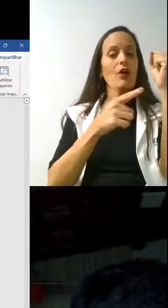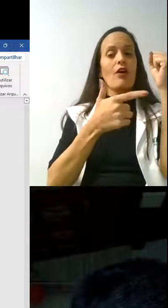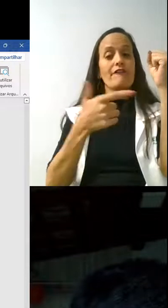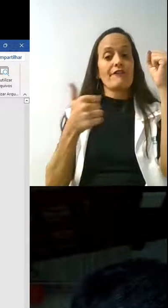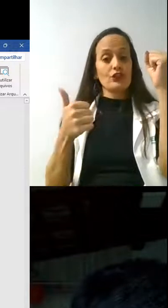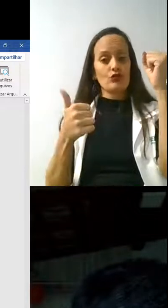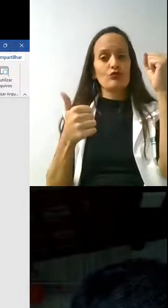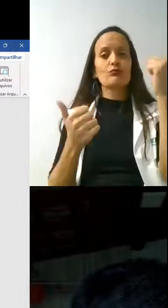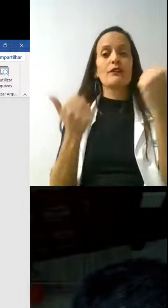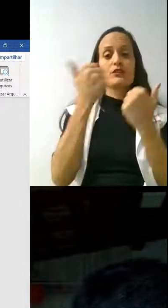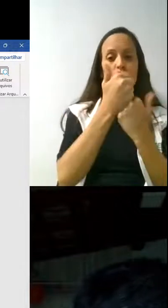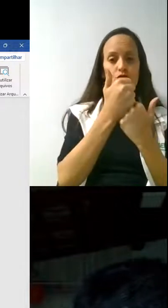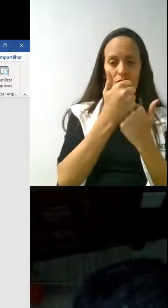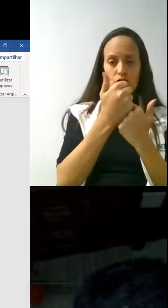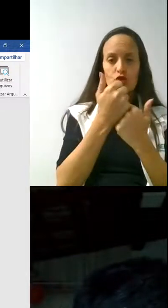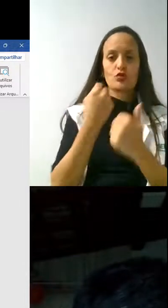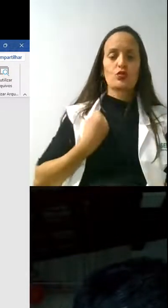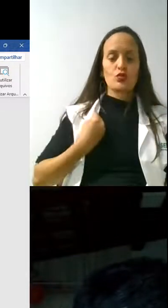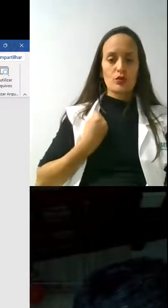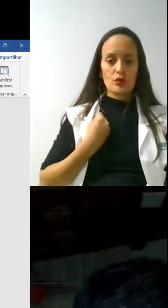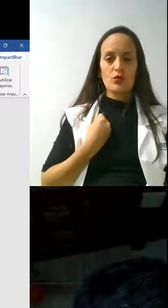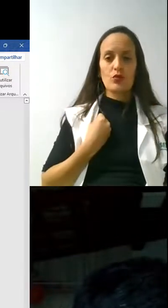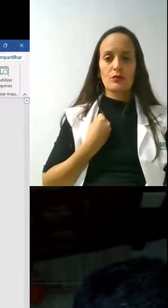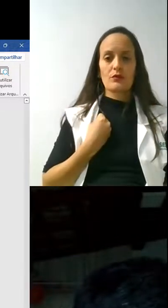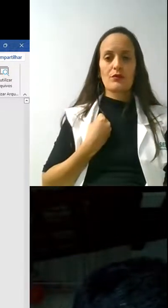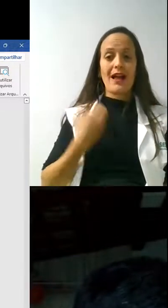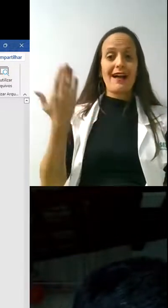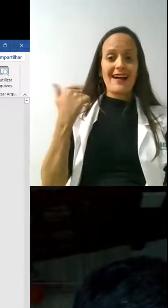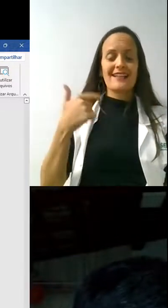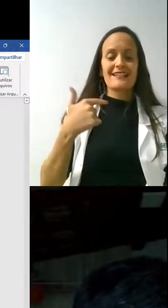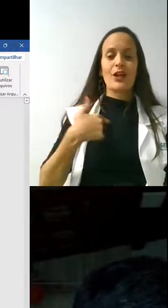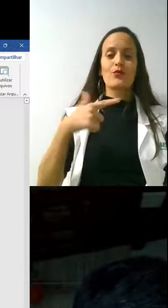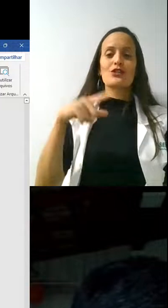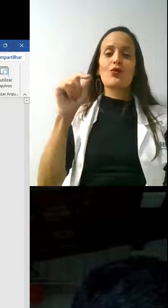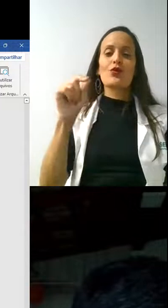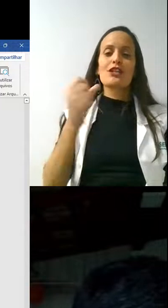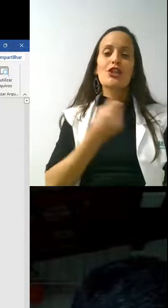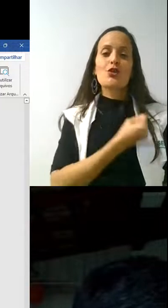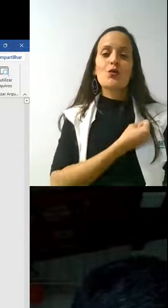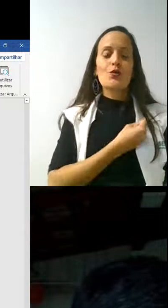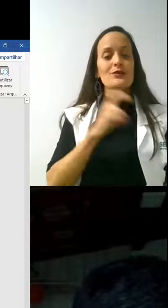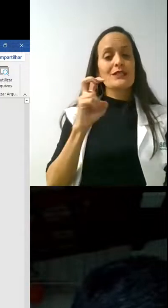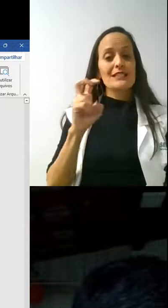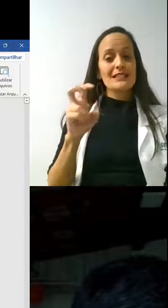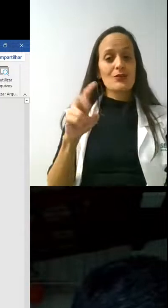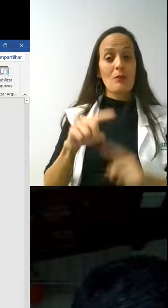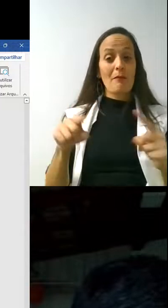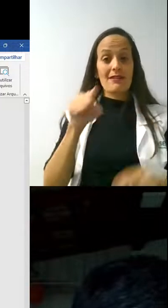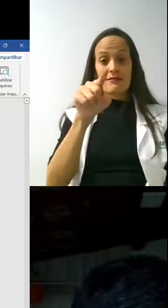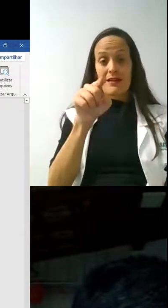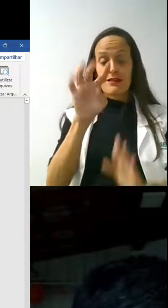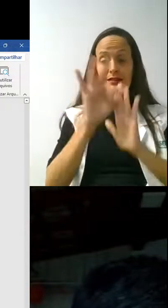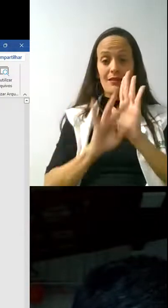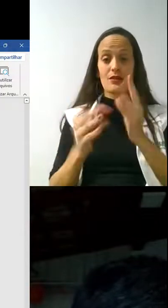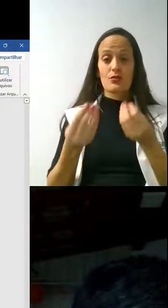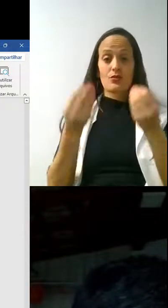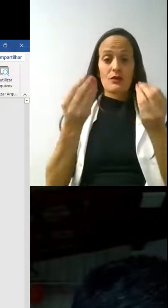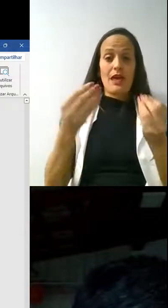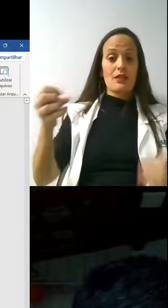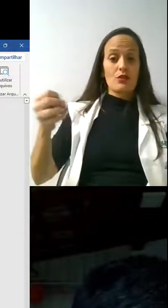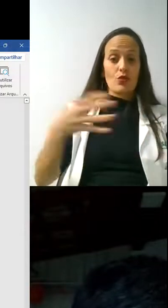aqui. Que 5 era o que eu tinha escolhido, né? Porque até então eu não tinha lido aqui ainda. Então, ó, que